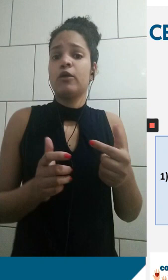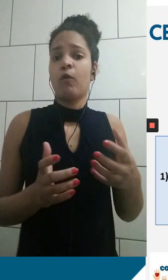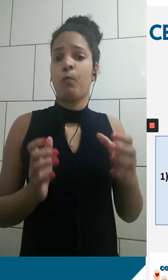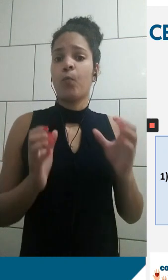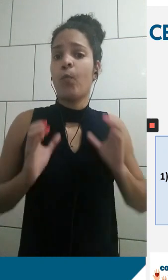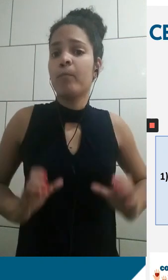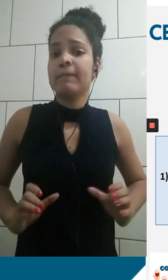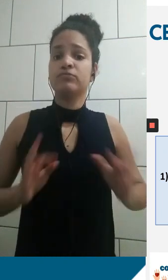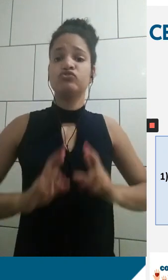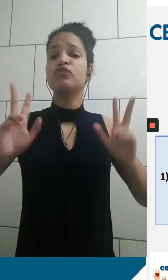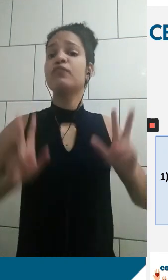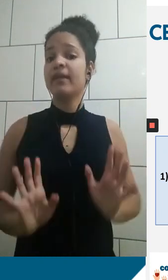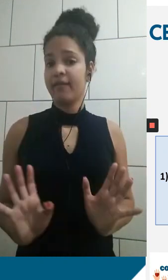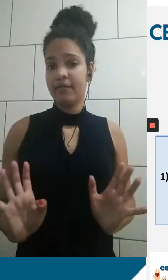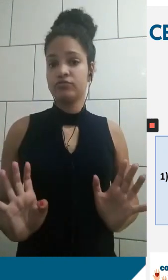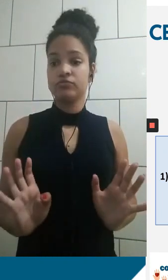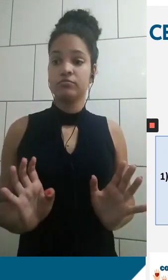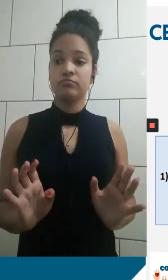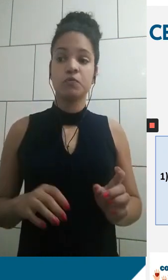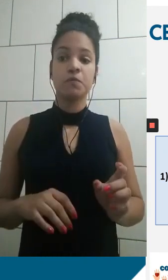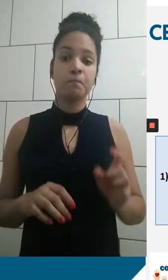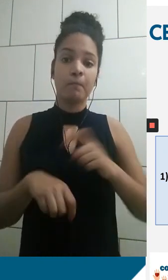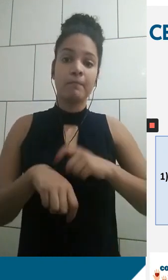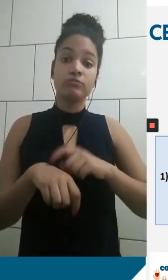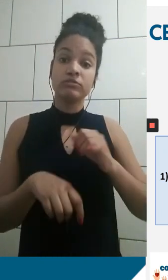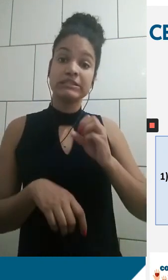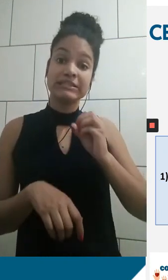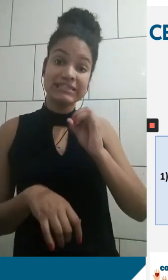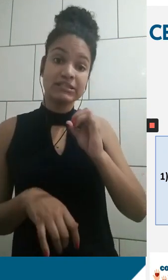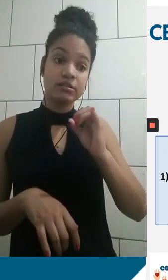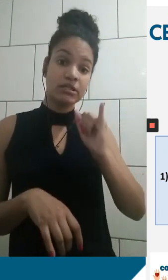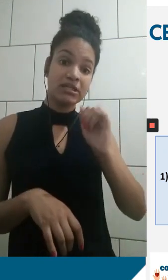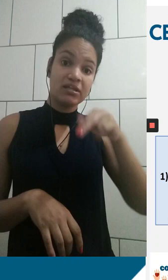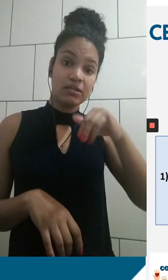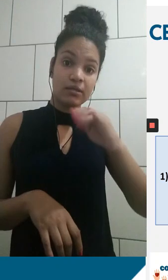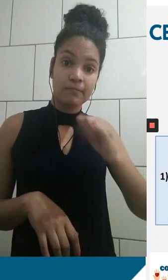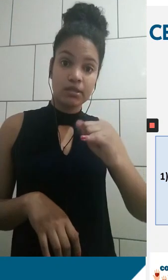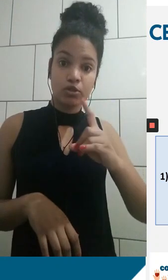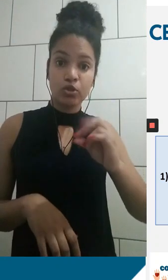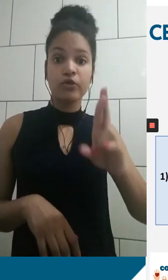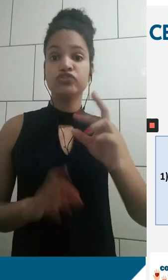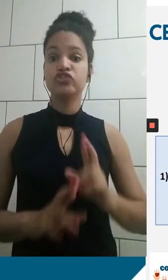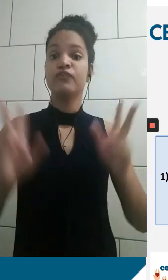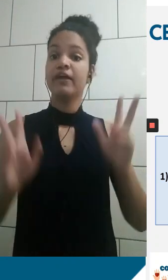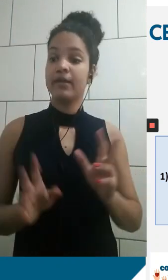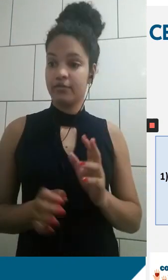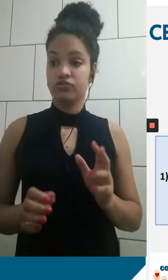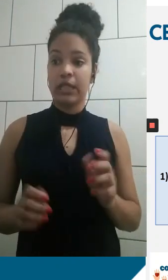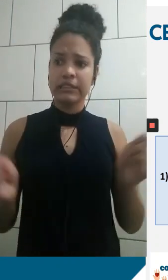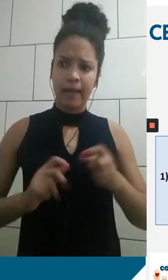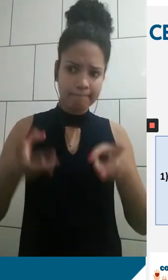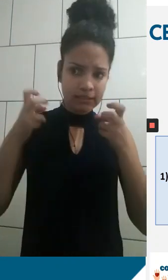diferencia, altera a concentração de substrato. É fácil a gente entender a diferença de curvas, ó, das duas curvas dos gráficos